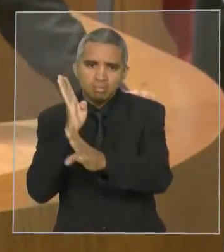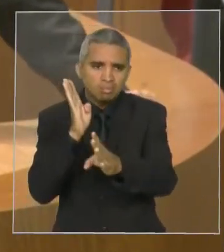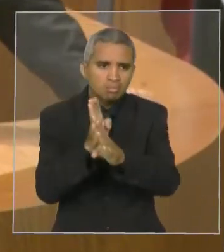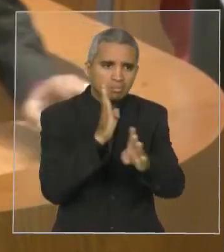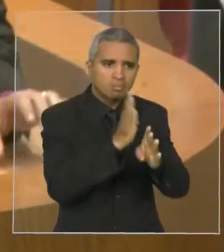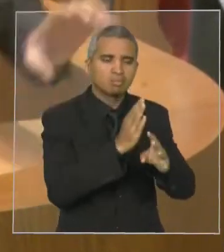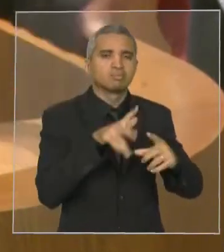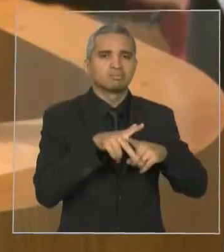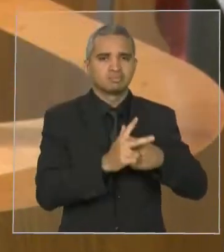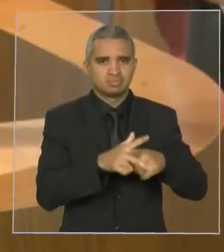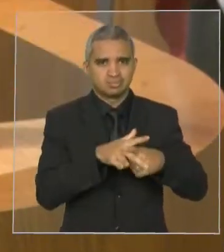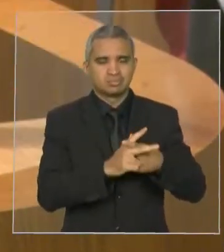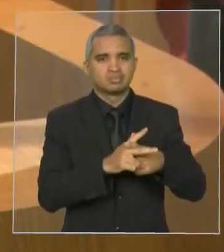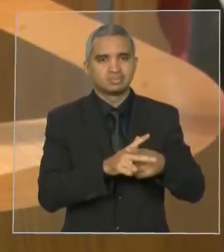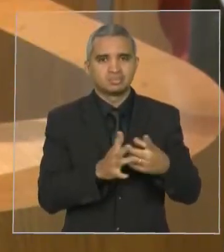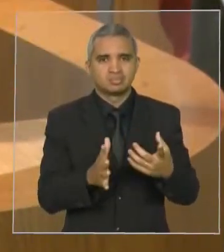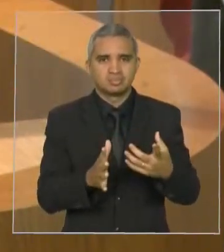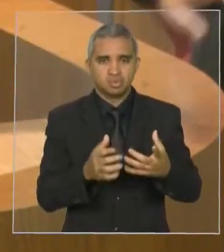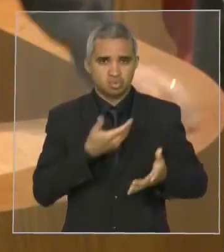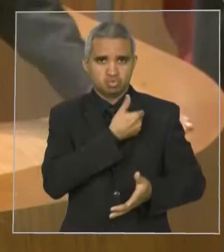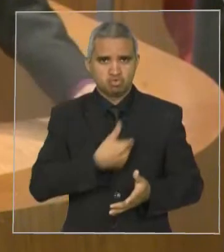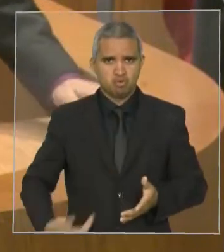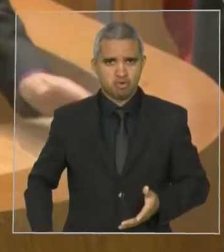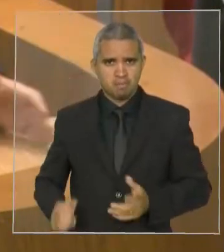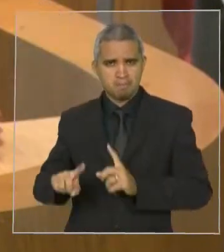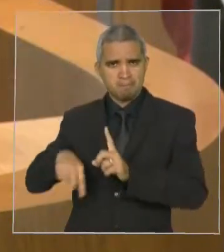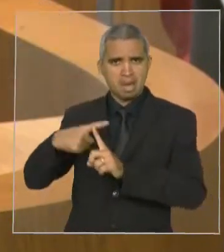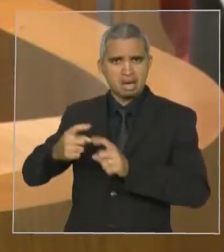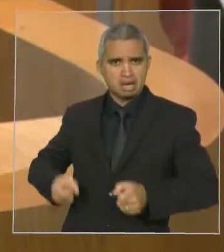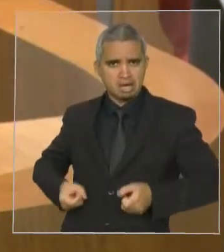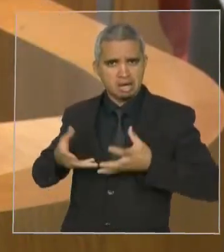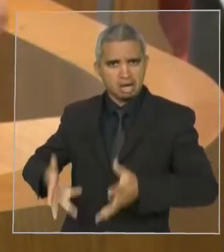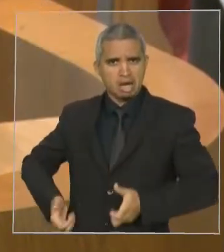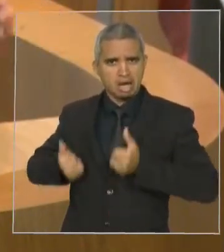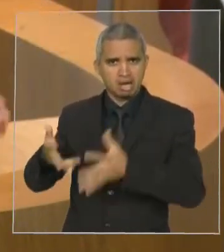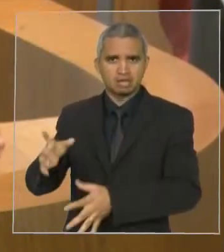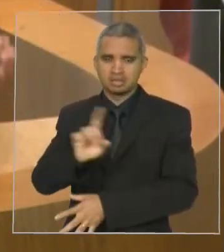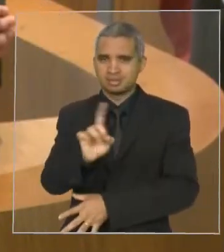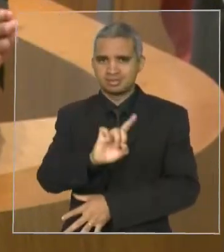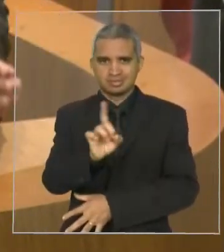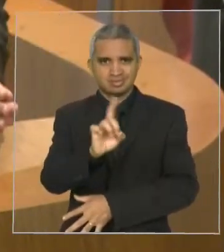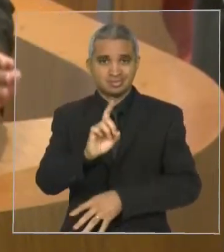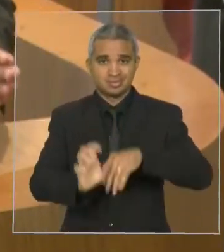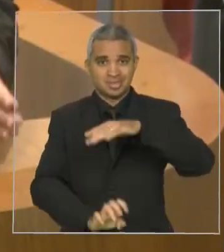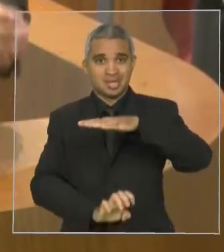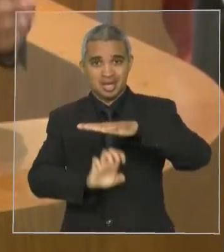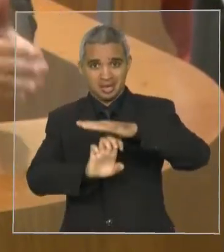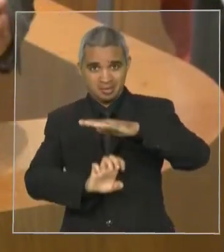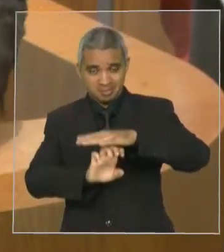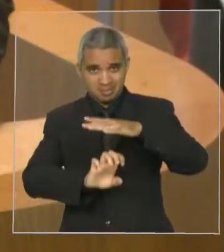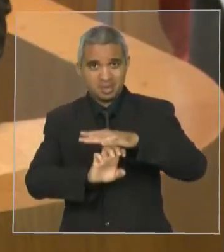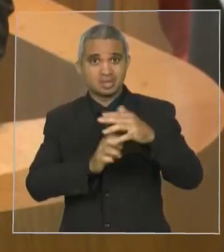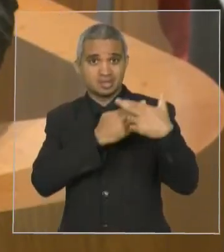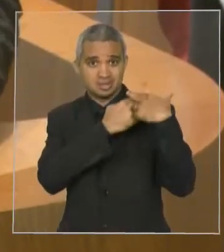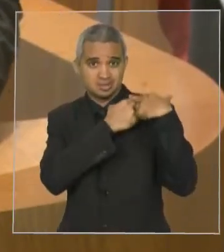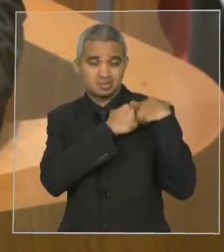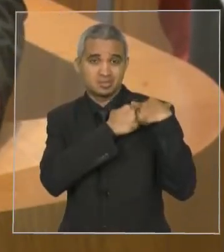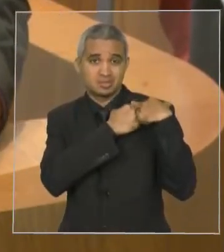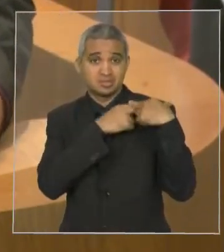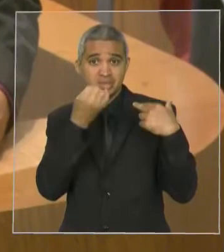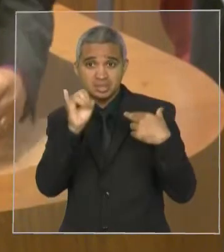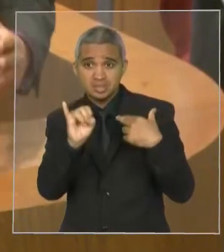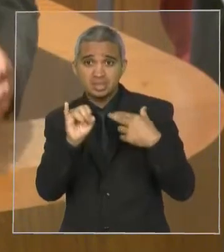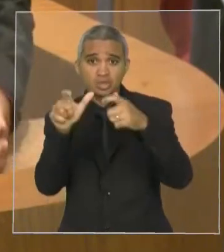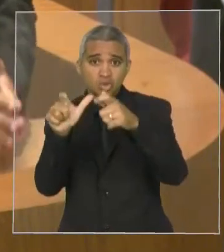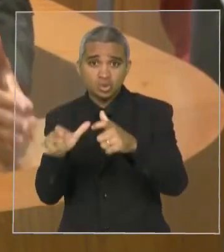nada está custando a mais para os cofres do estado ela tá fazendo se houve alguma danificação em alguma algum espaço